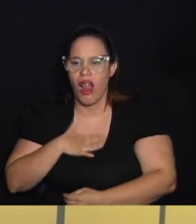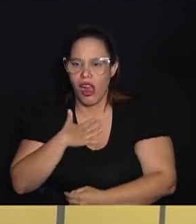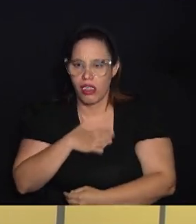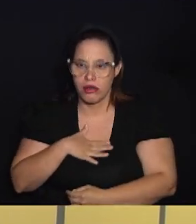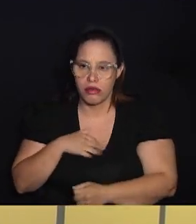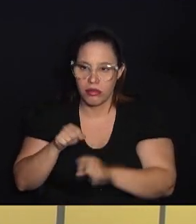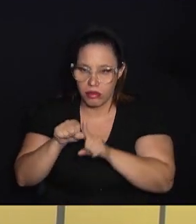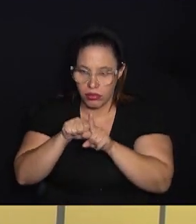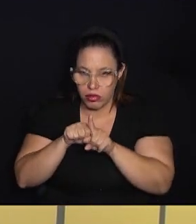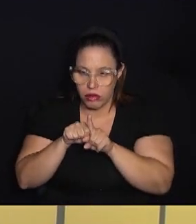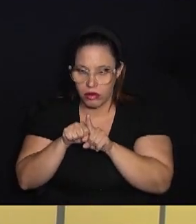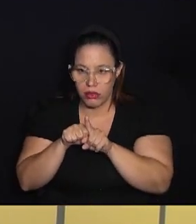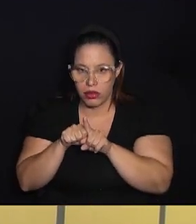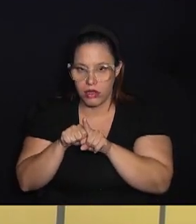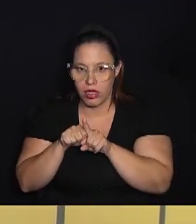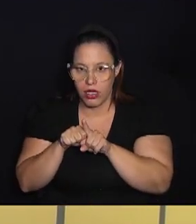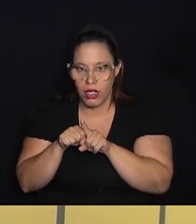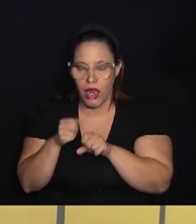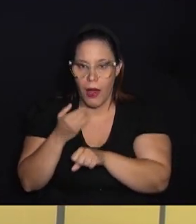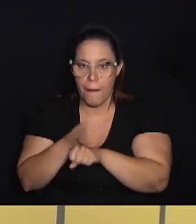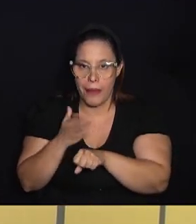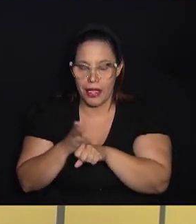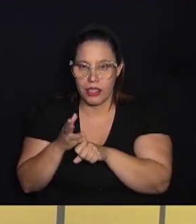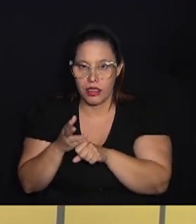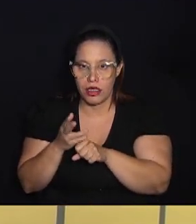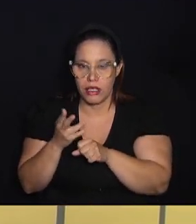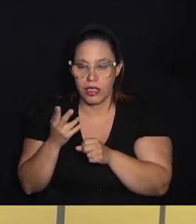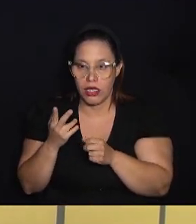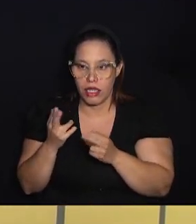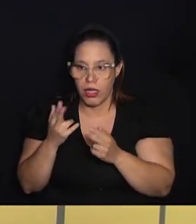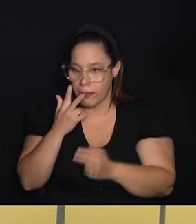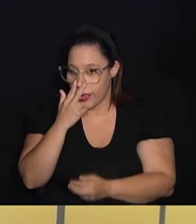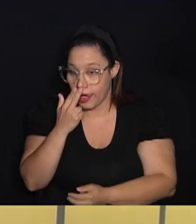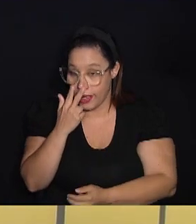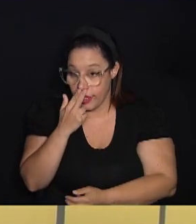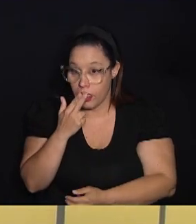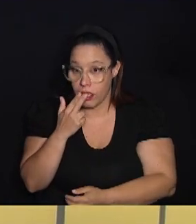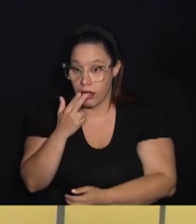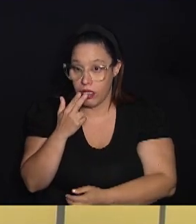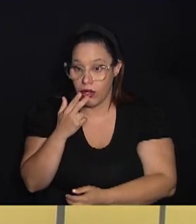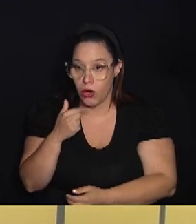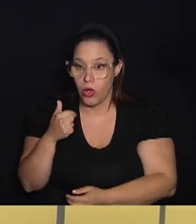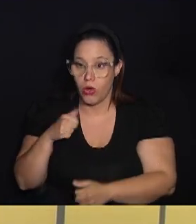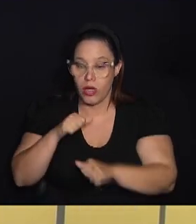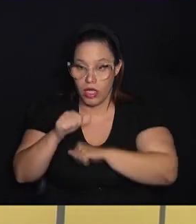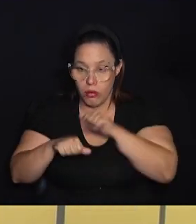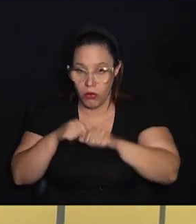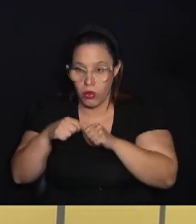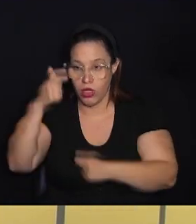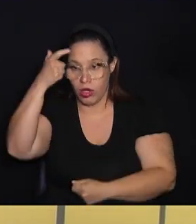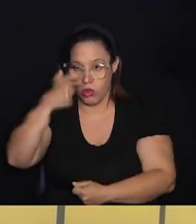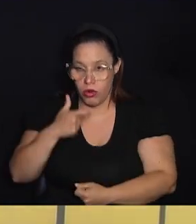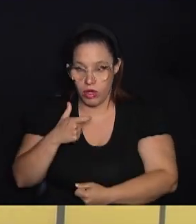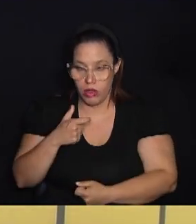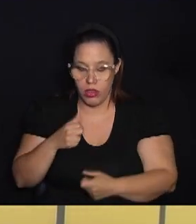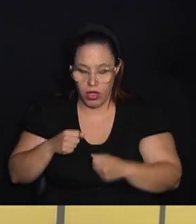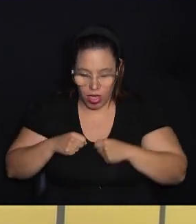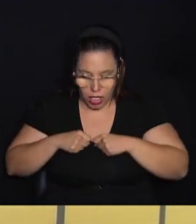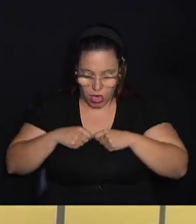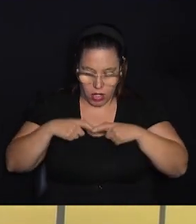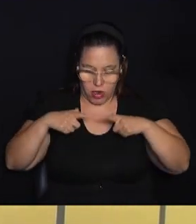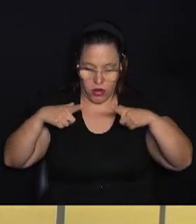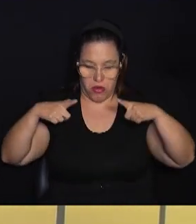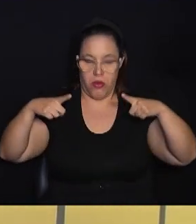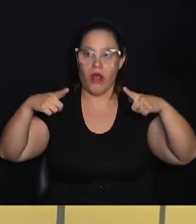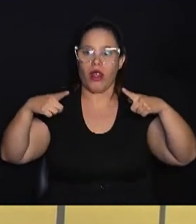muito parecida eu brinco a prática é a mesma quem é diferente sou eu eu acho que a prática repetitiva ela aumenta essa autoconsciência na